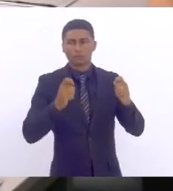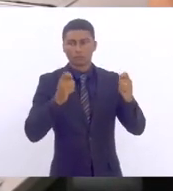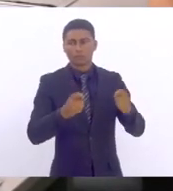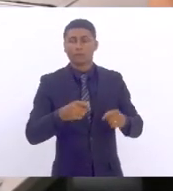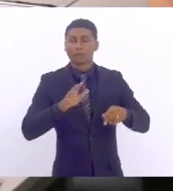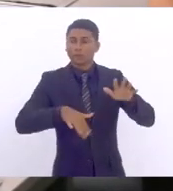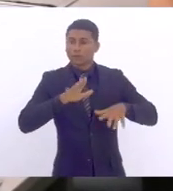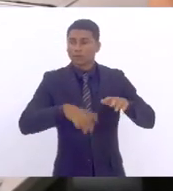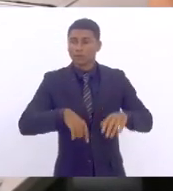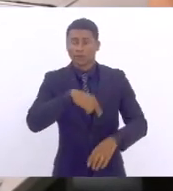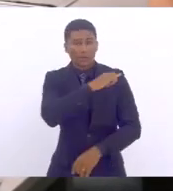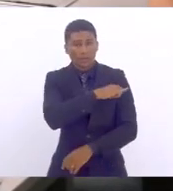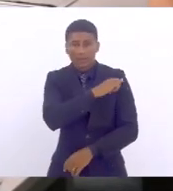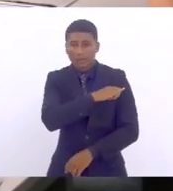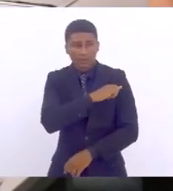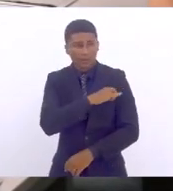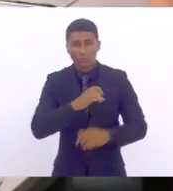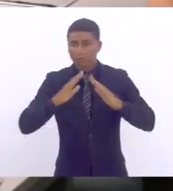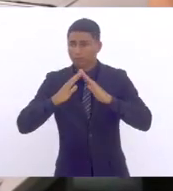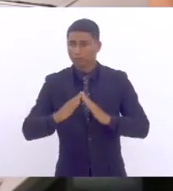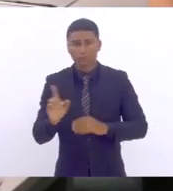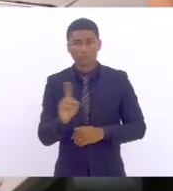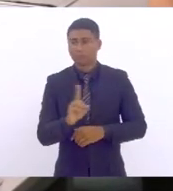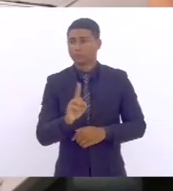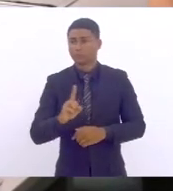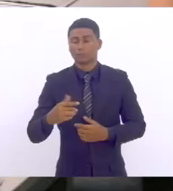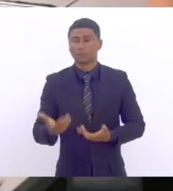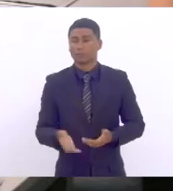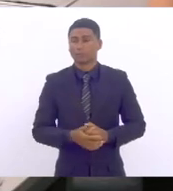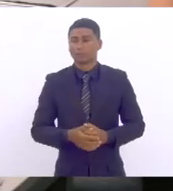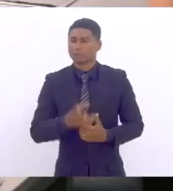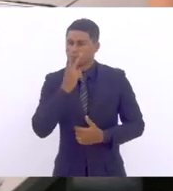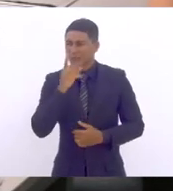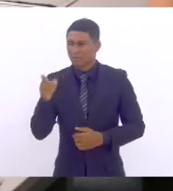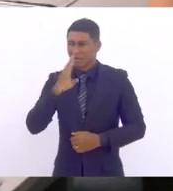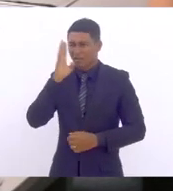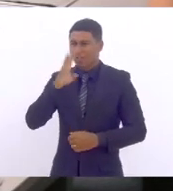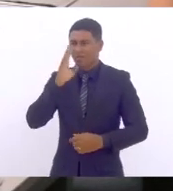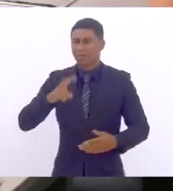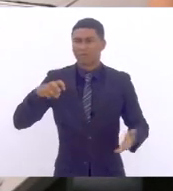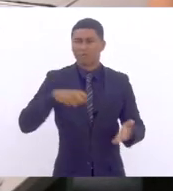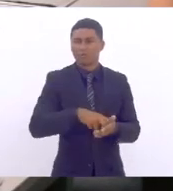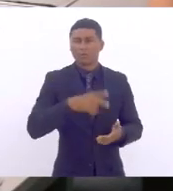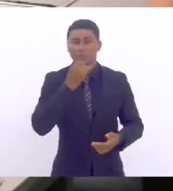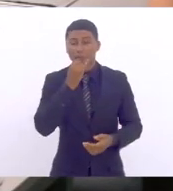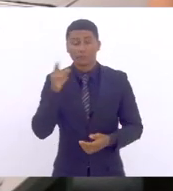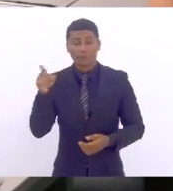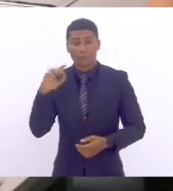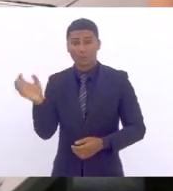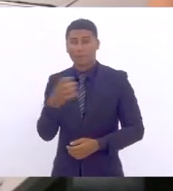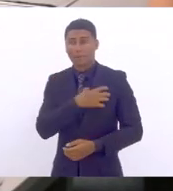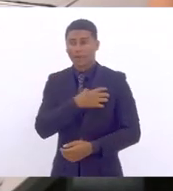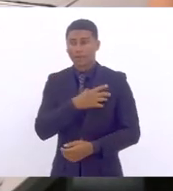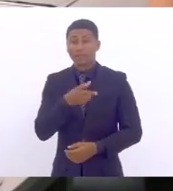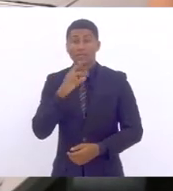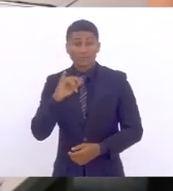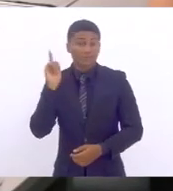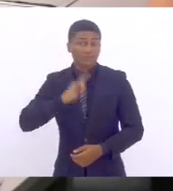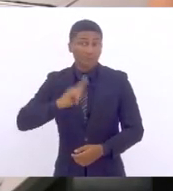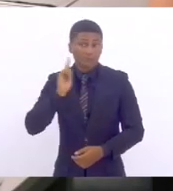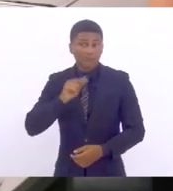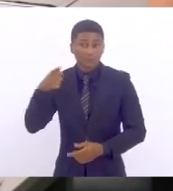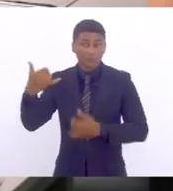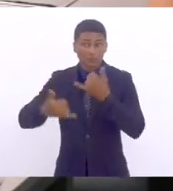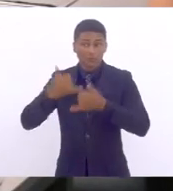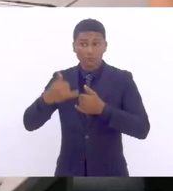mora, a punição, na minha opinião, ela é tão arbitrária que o cara que mora na Bahia, se o Flamengo jogar na Bahia,